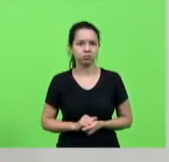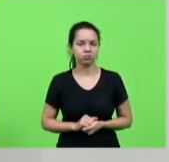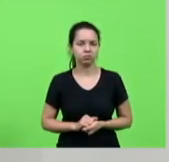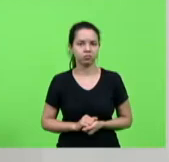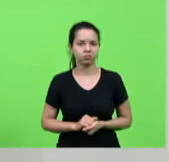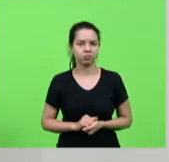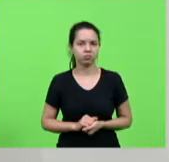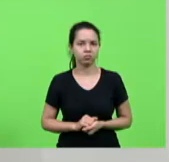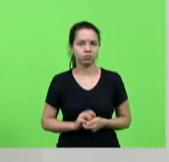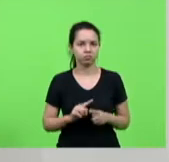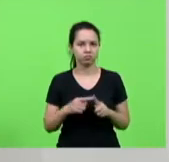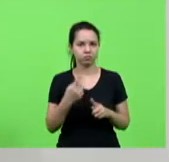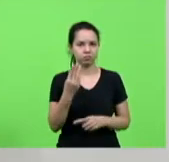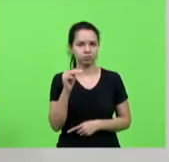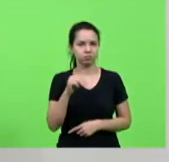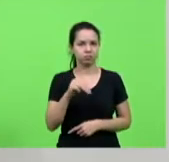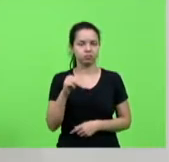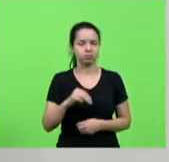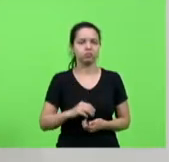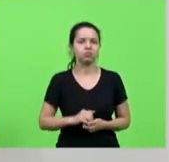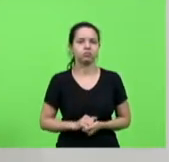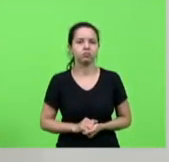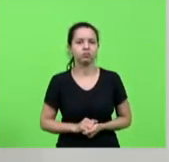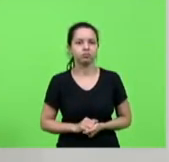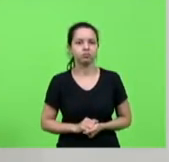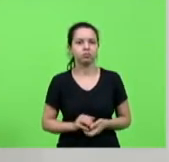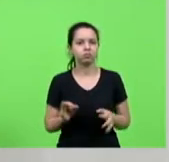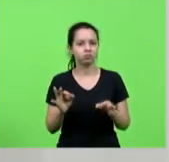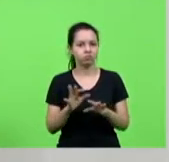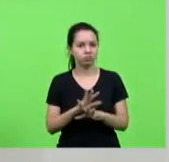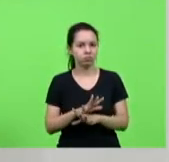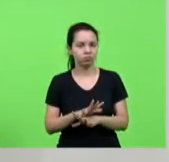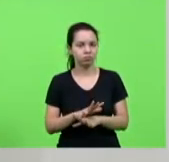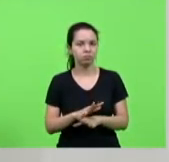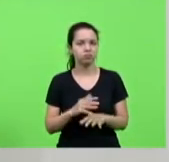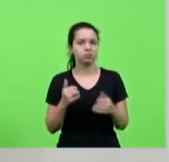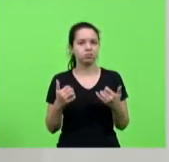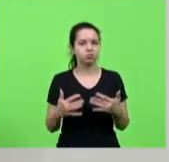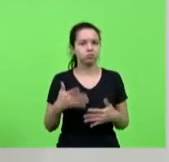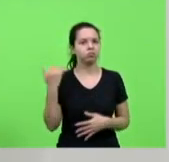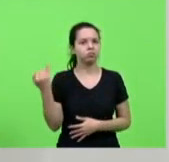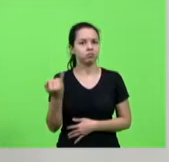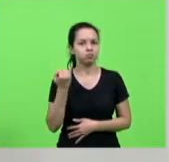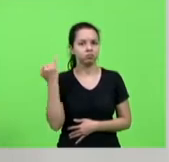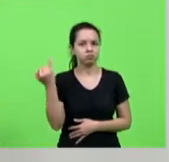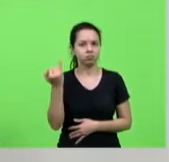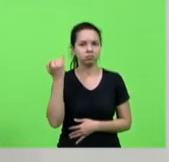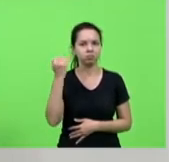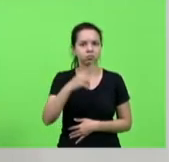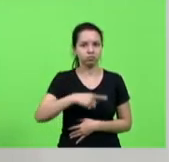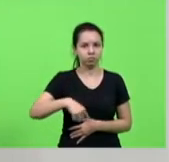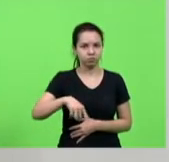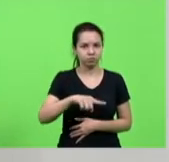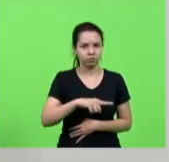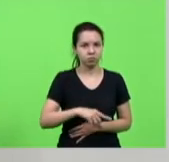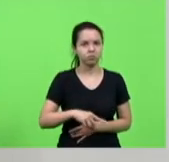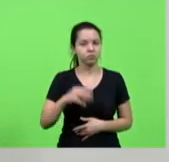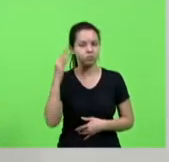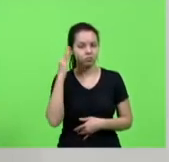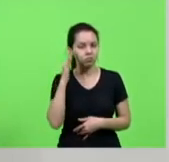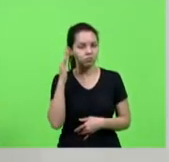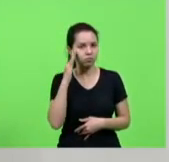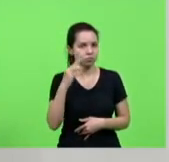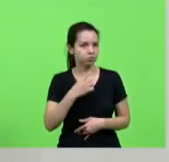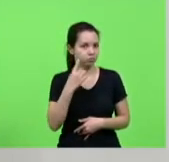Mais um minuto, deputado, para concluir. Concluir, senhor. É importante que a gente possa entender, deputado